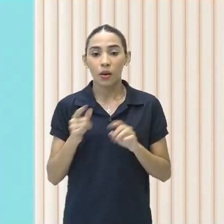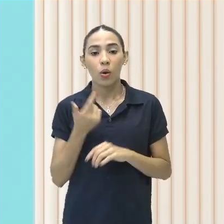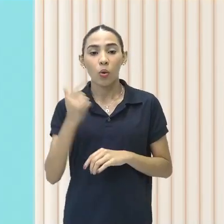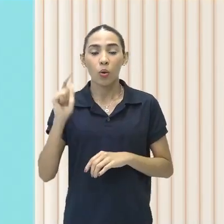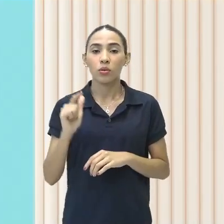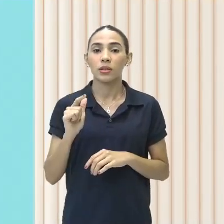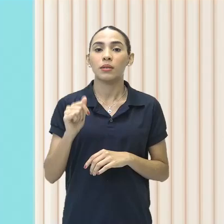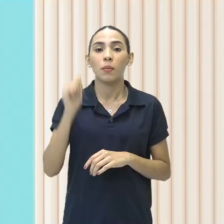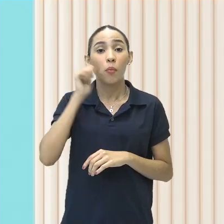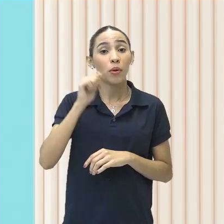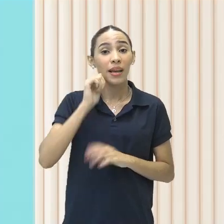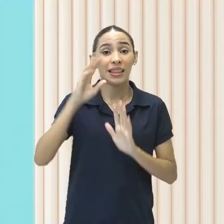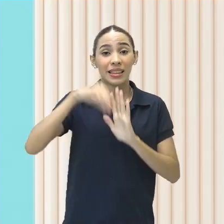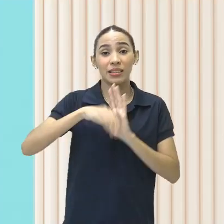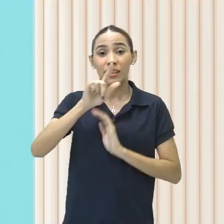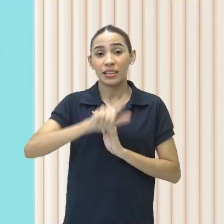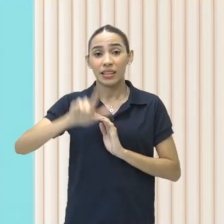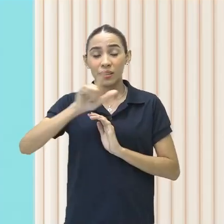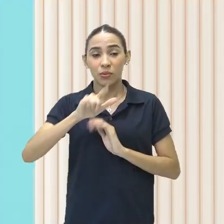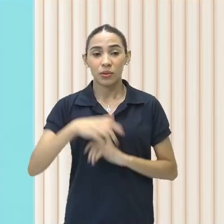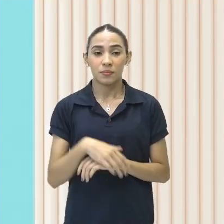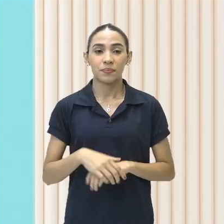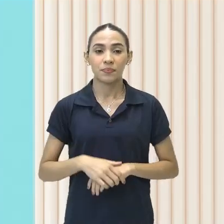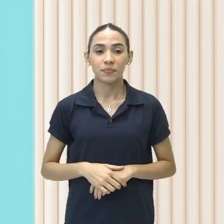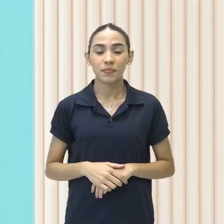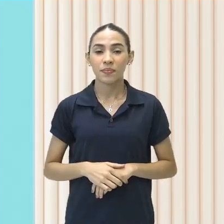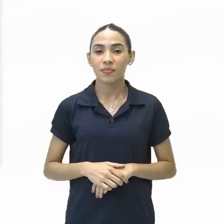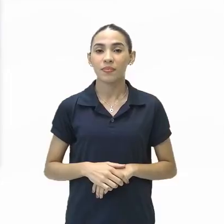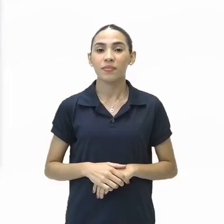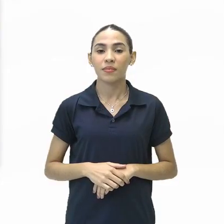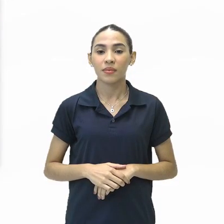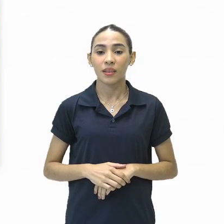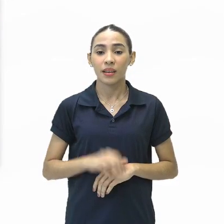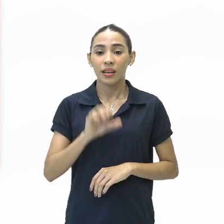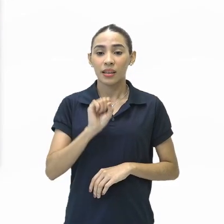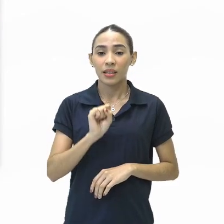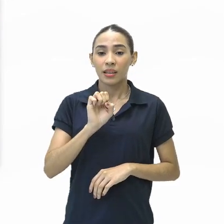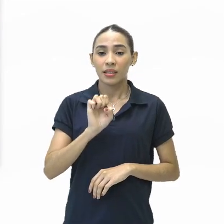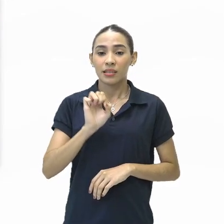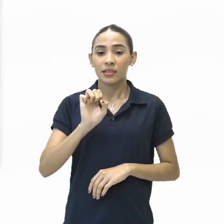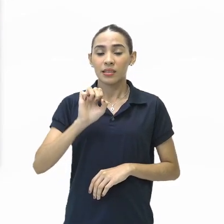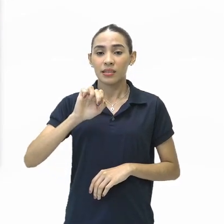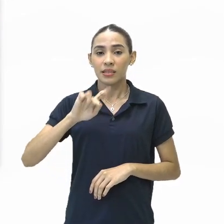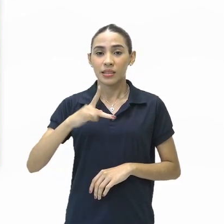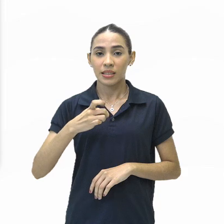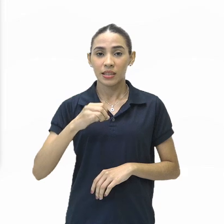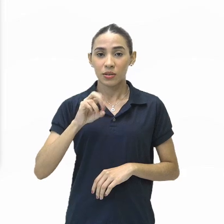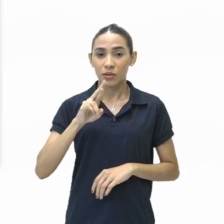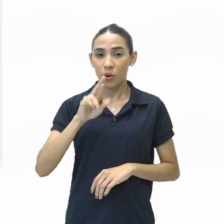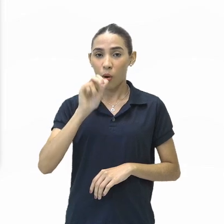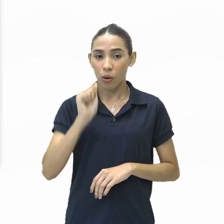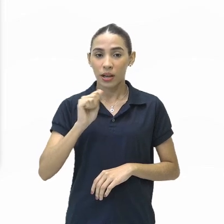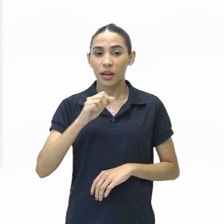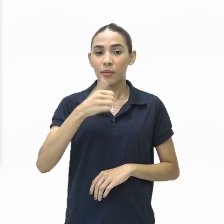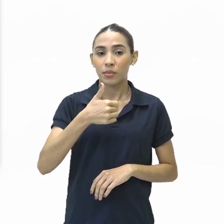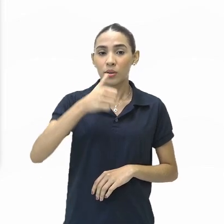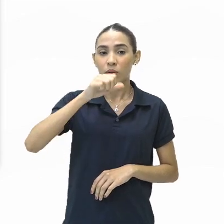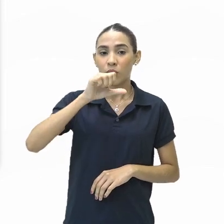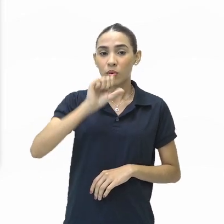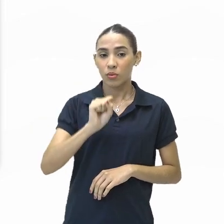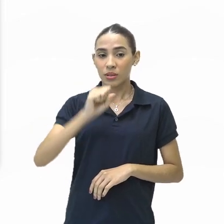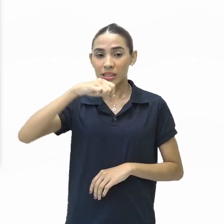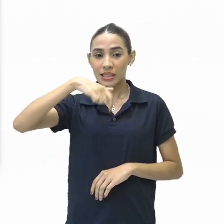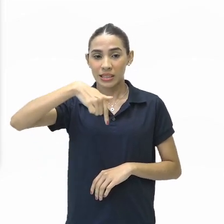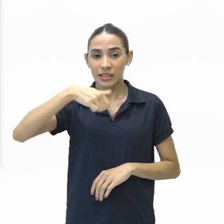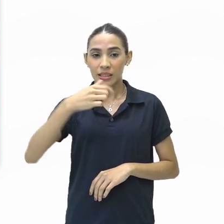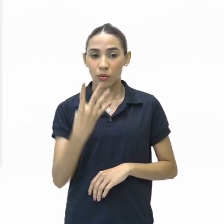mulher dentro da literatura de José de Alencar é no livro Senhora. Vamos ver, a Senhora, que é de 1874, como estou